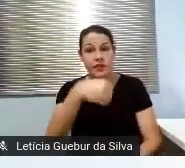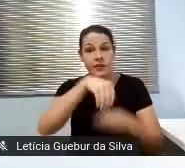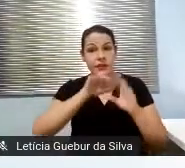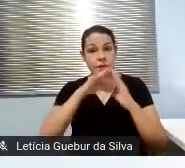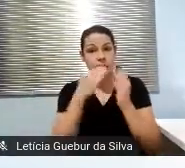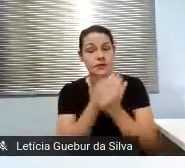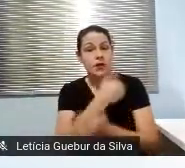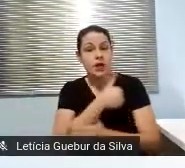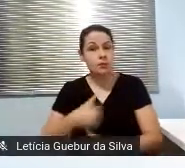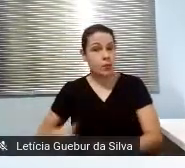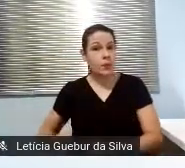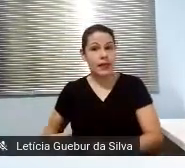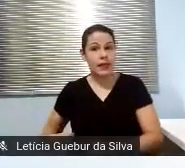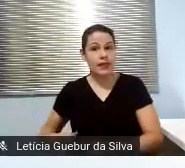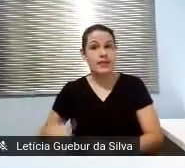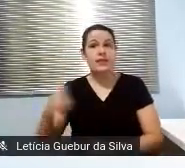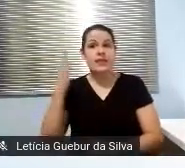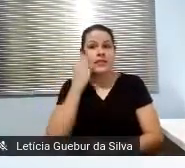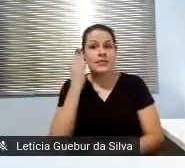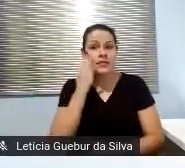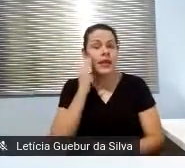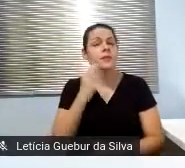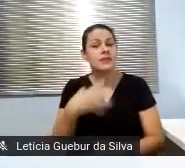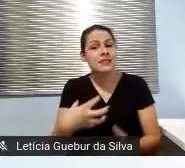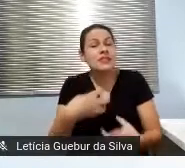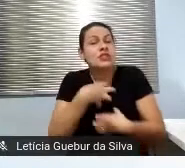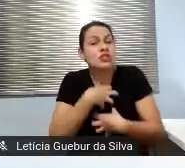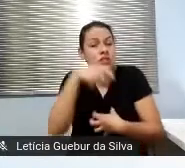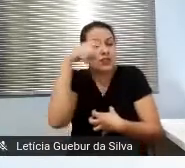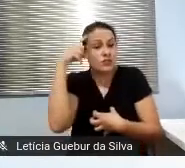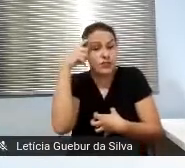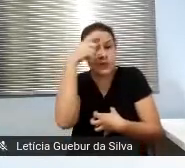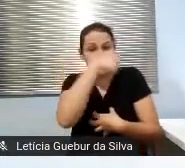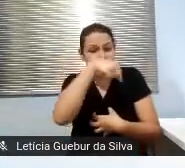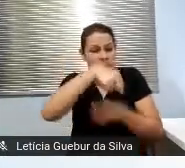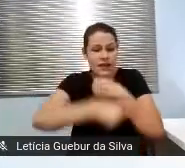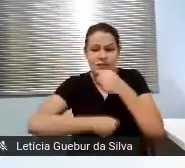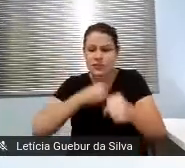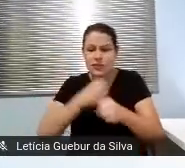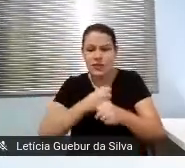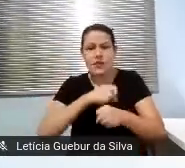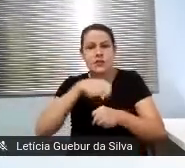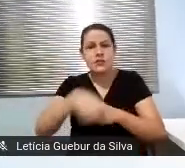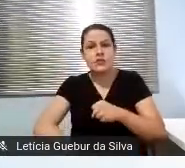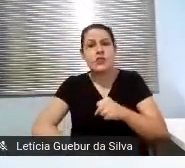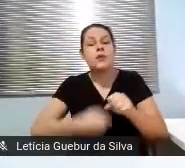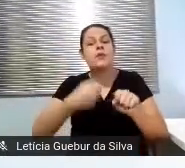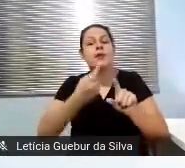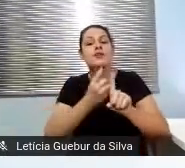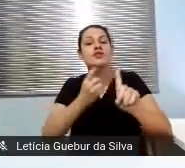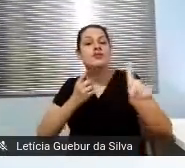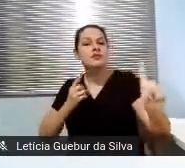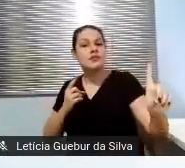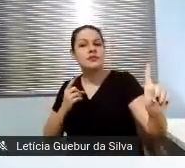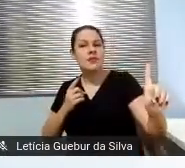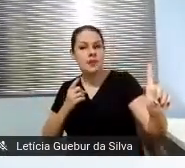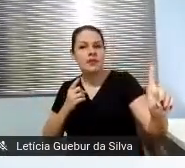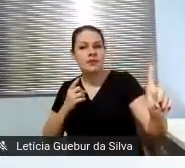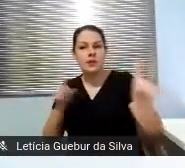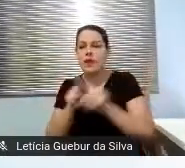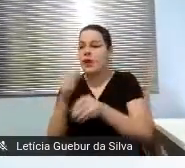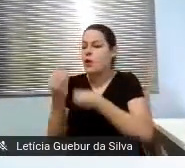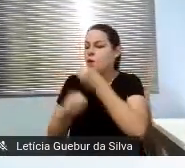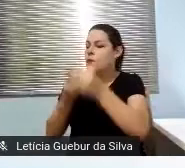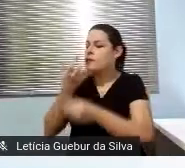pública, sentiram alguma dificuldade esse ano em relação ao distanciamento social, em relação às crianças terem